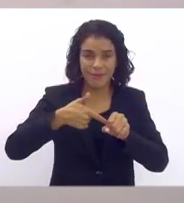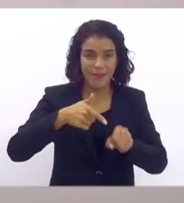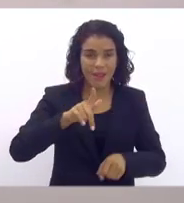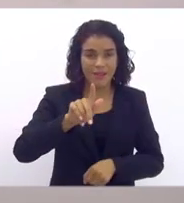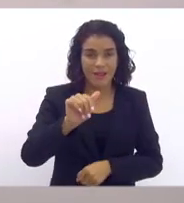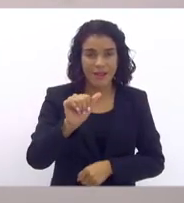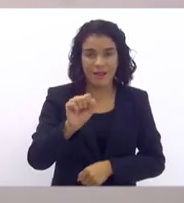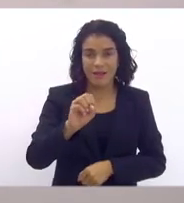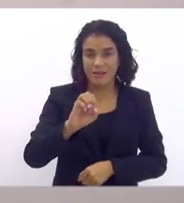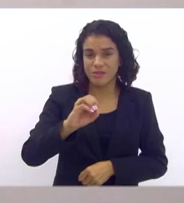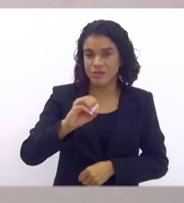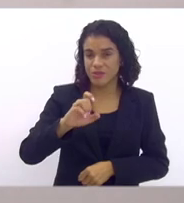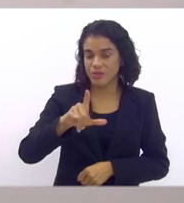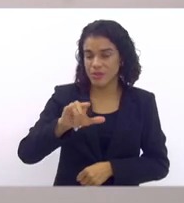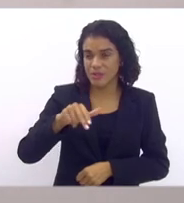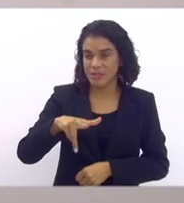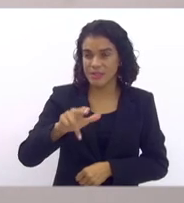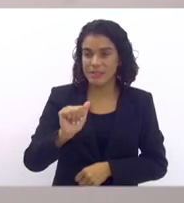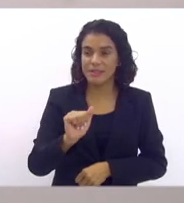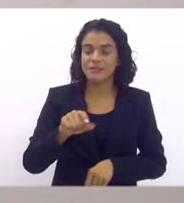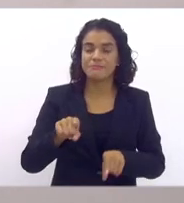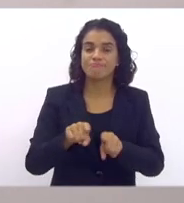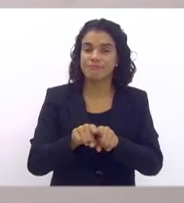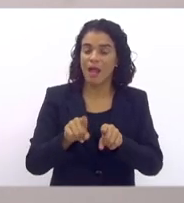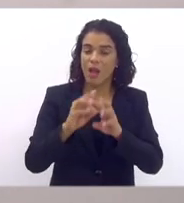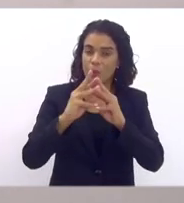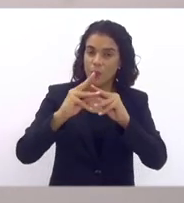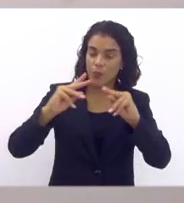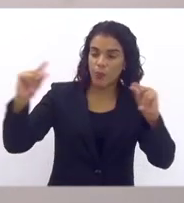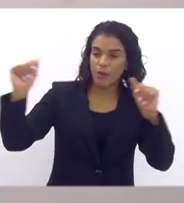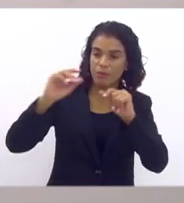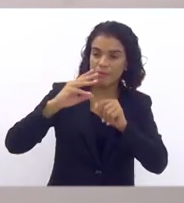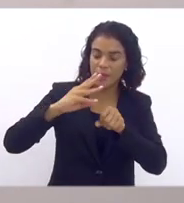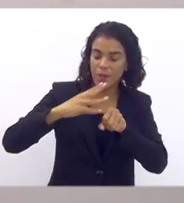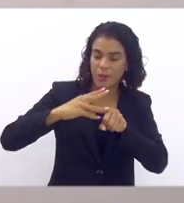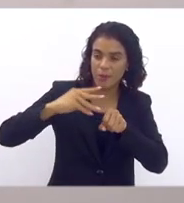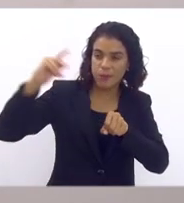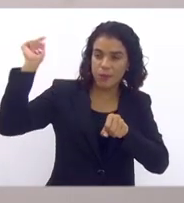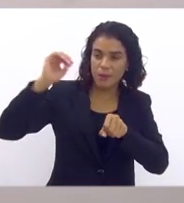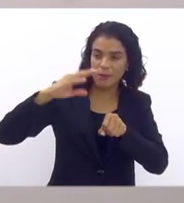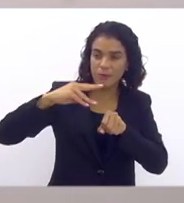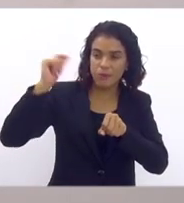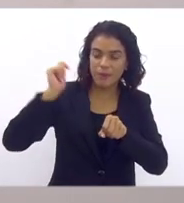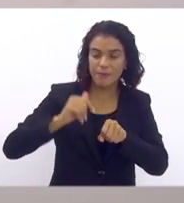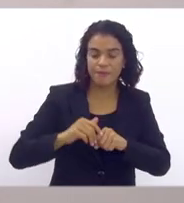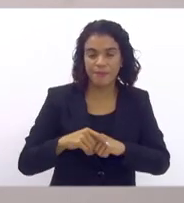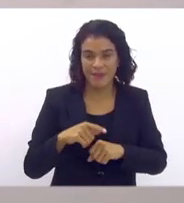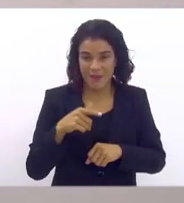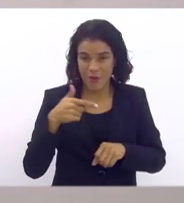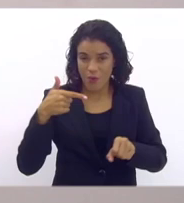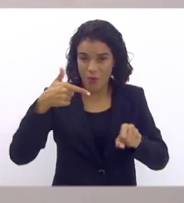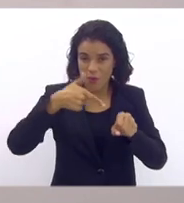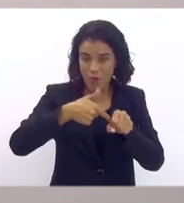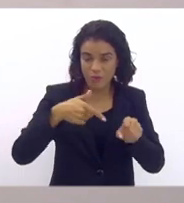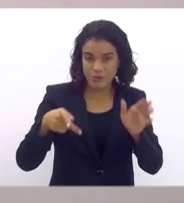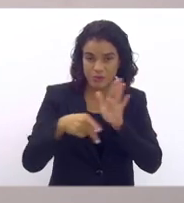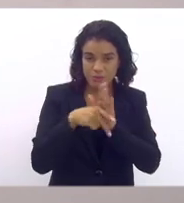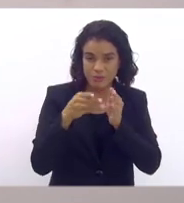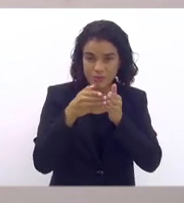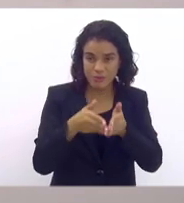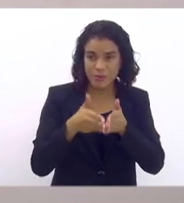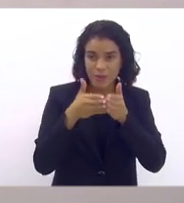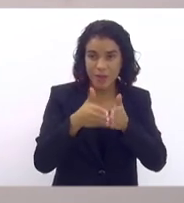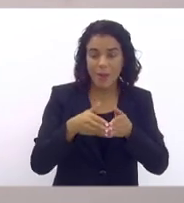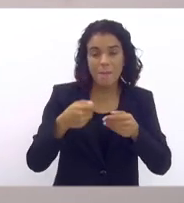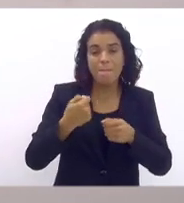eh ela volatiliza com muito mais facilidade Aquela aquele combustível de de navio ele precisa ele precisa de